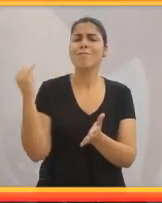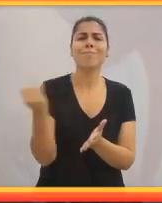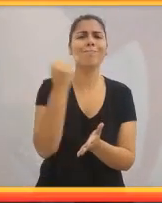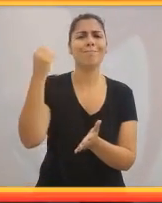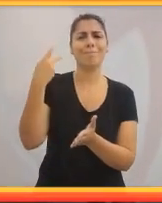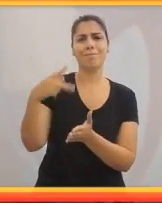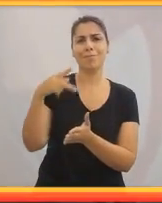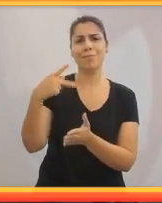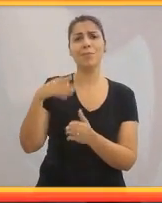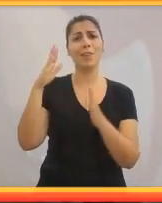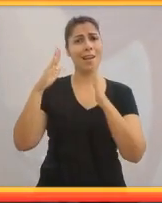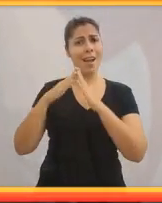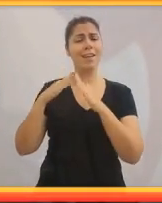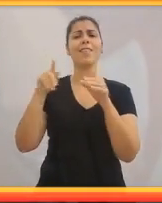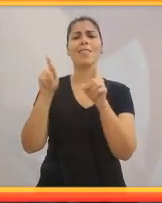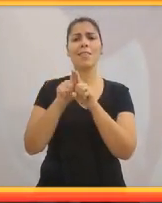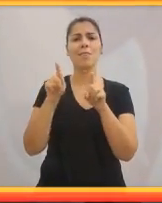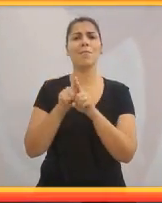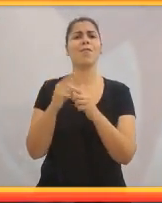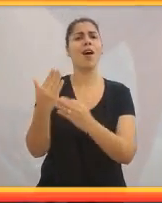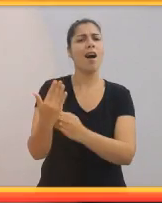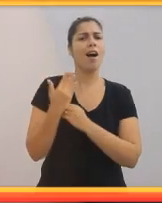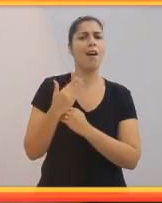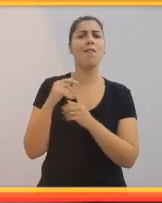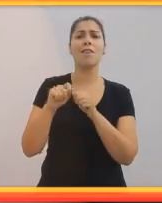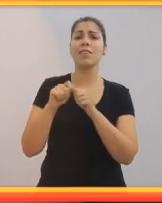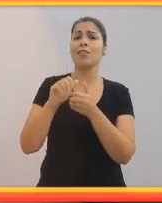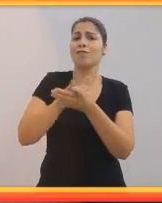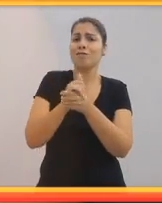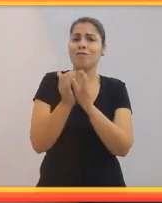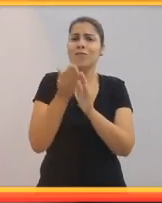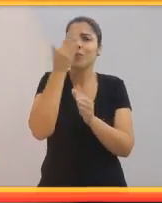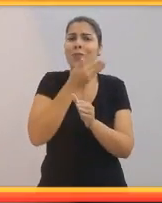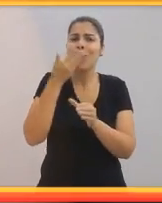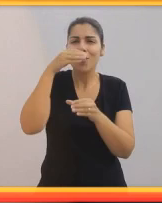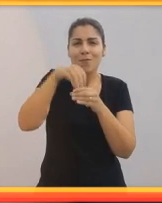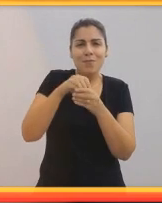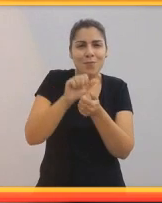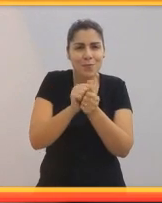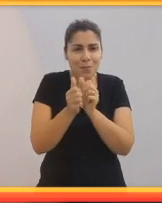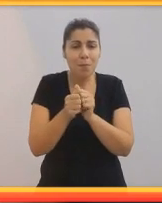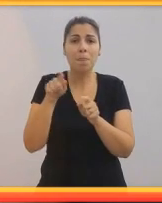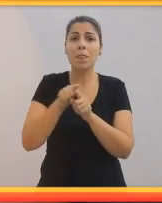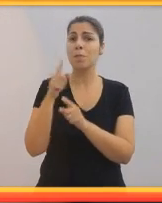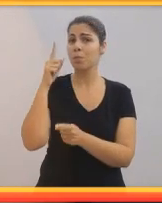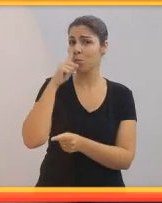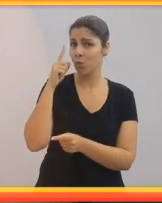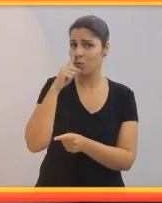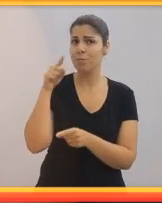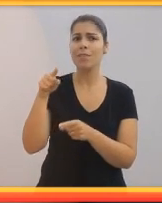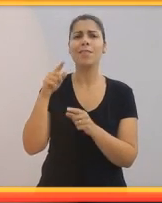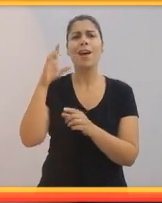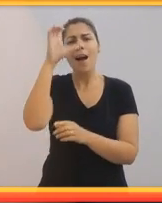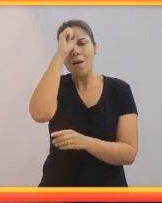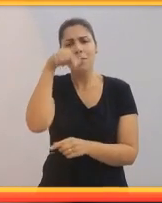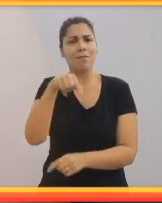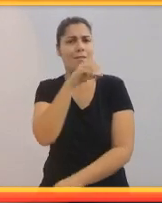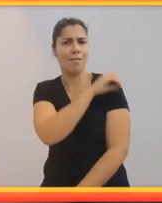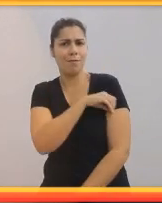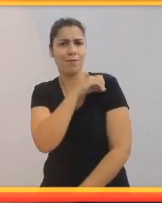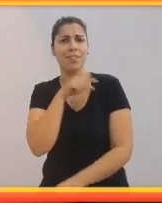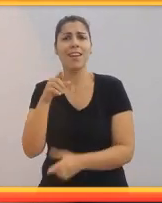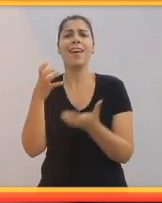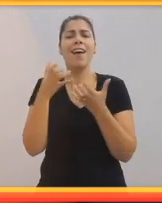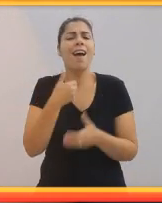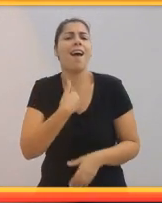escreve. Isso é super importante pra ele. Em casa, ele também me ajuda. Ele já faz brigadeiro, biscoito. Tudo